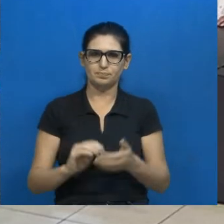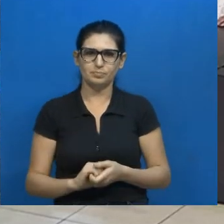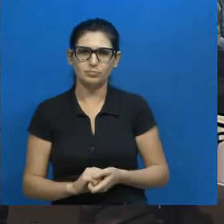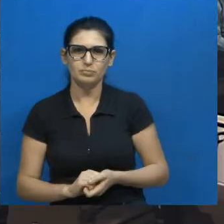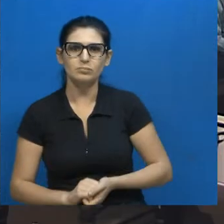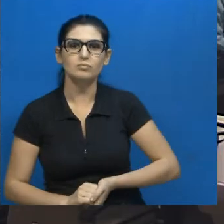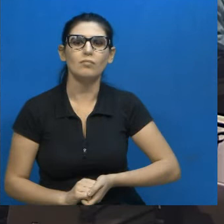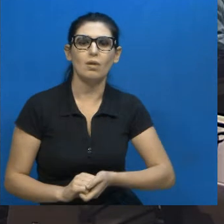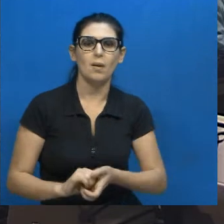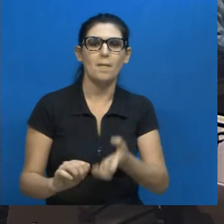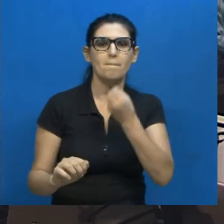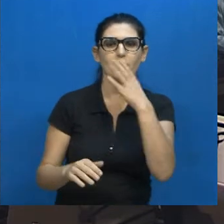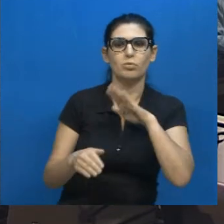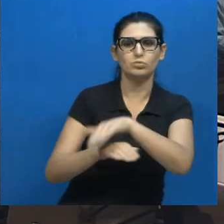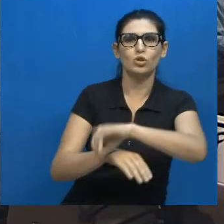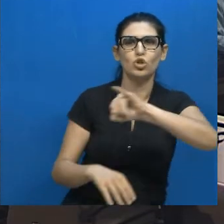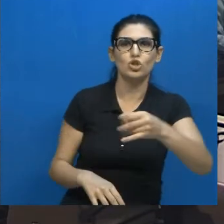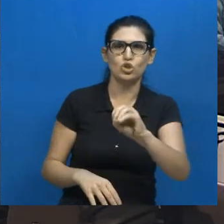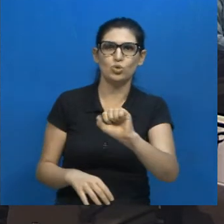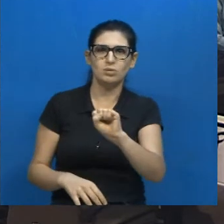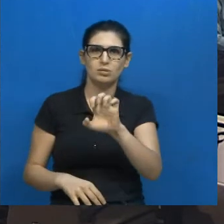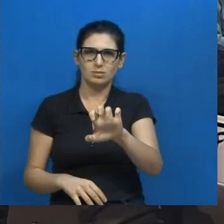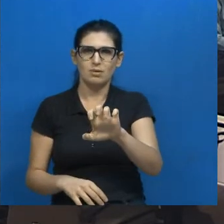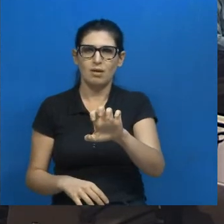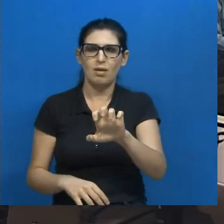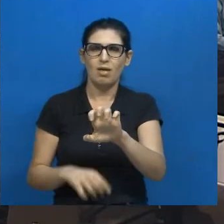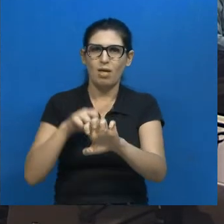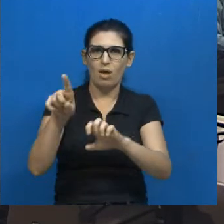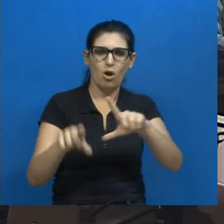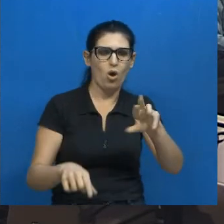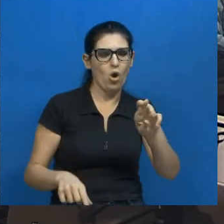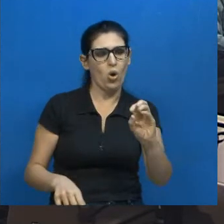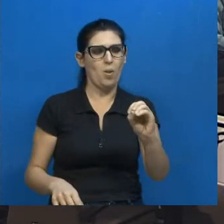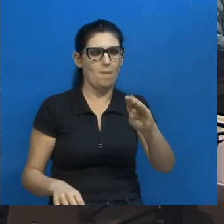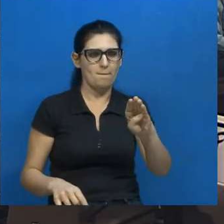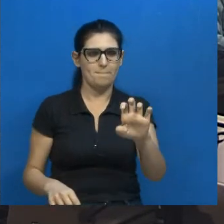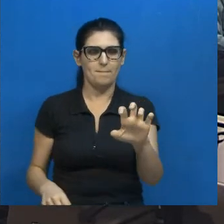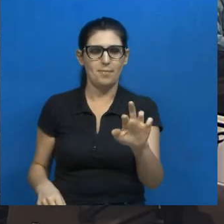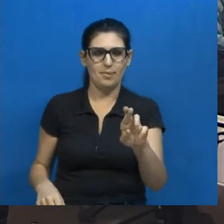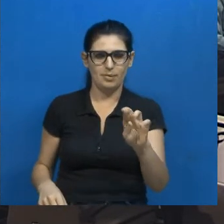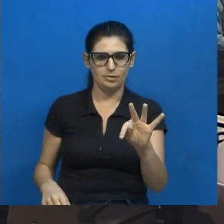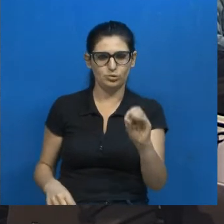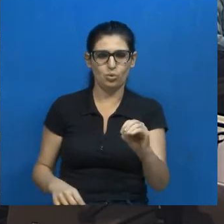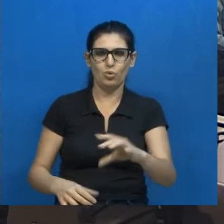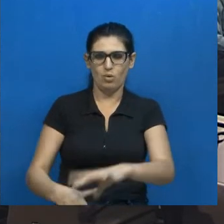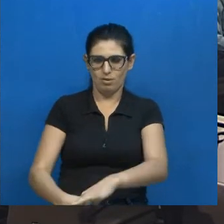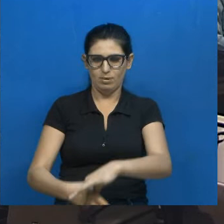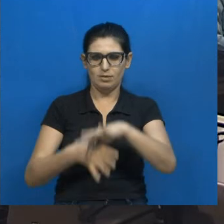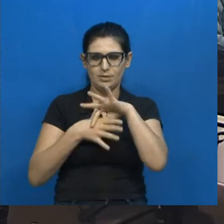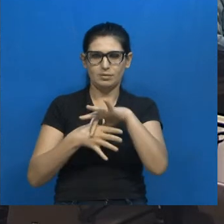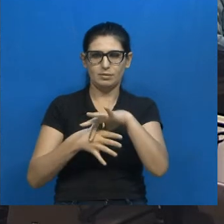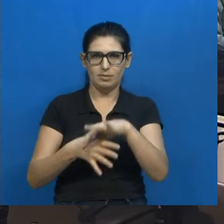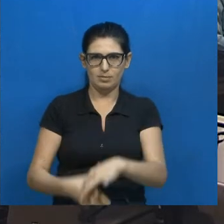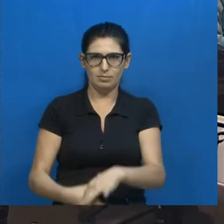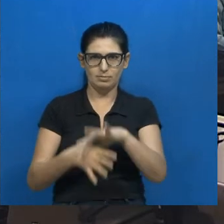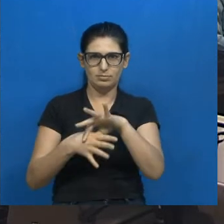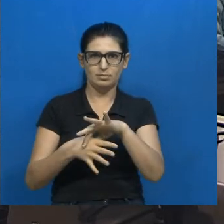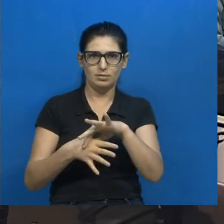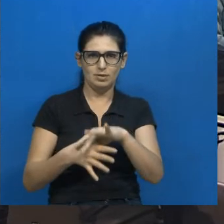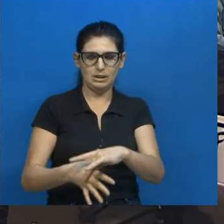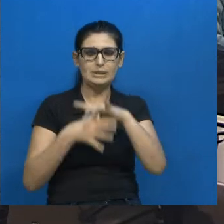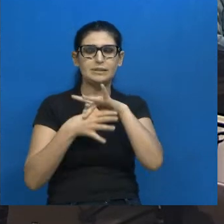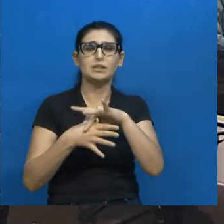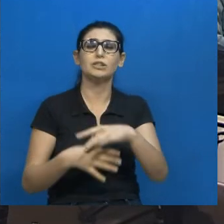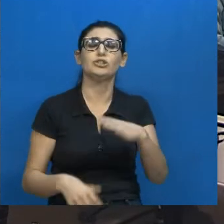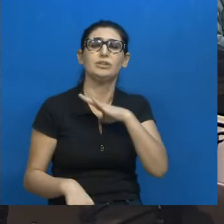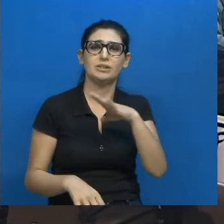Boa noite. Meu nome é José Roberto, eu sou líder comunitário. Tenho uma sugestão e uma pergunta. A sugestão é que,